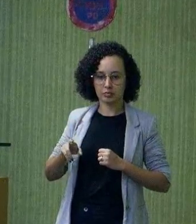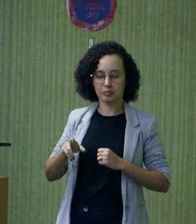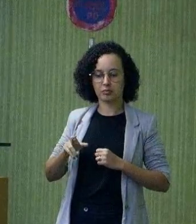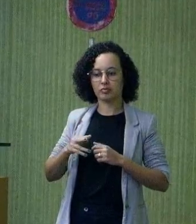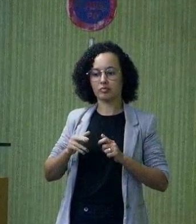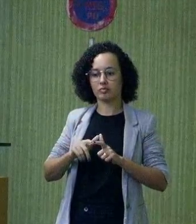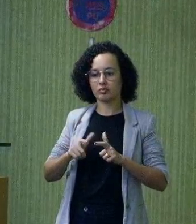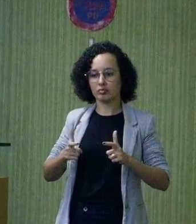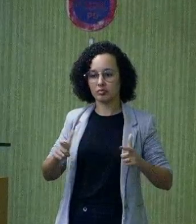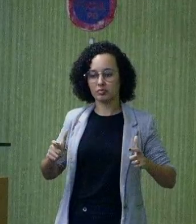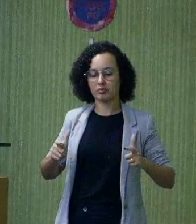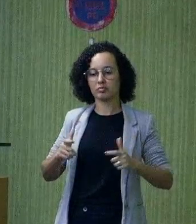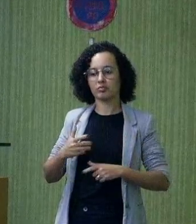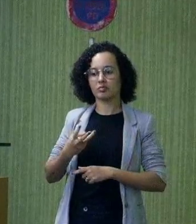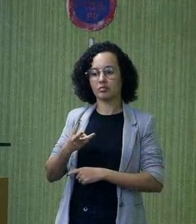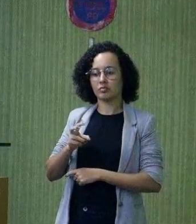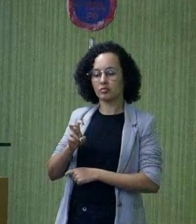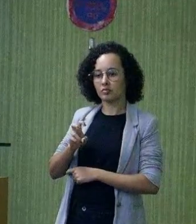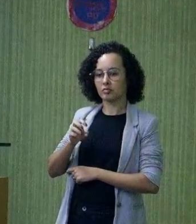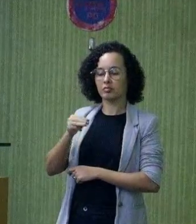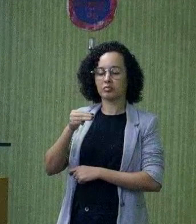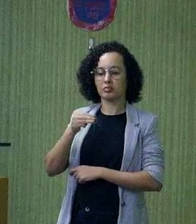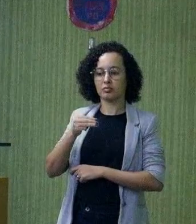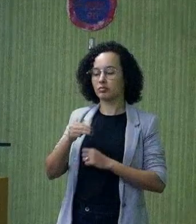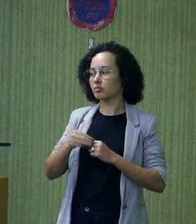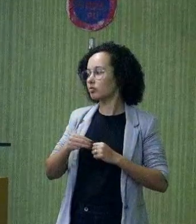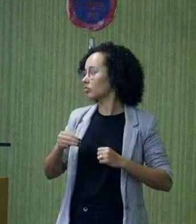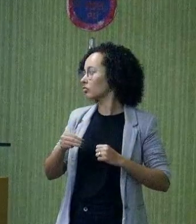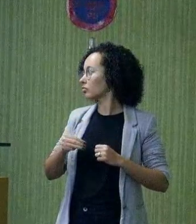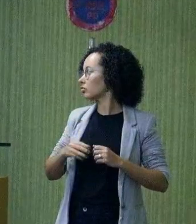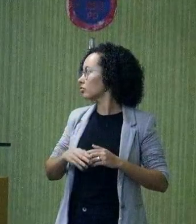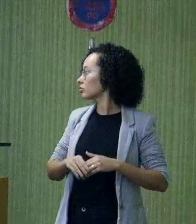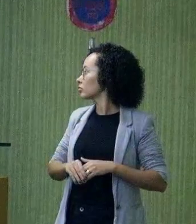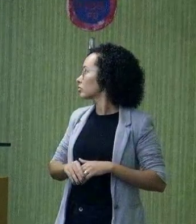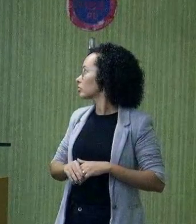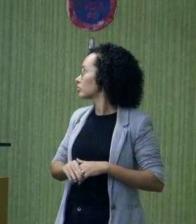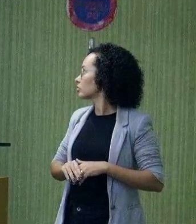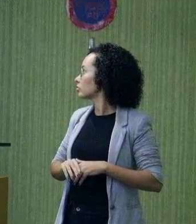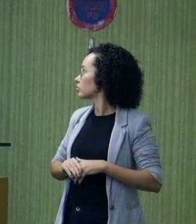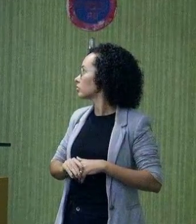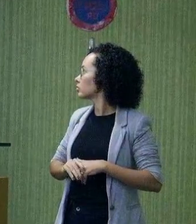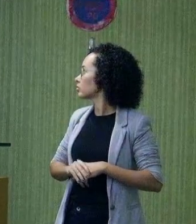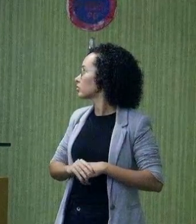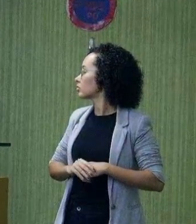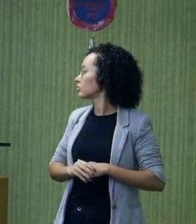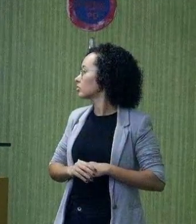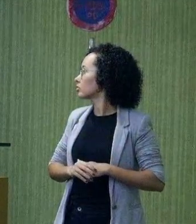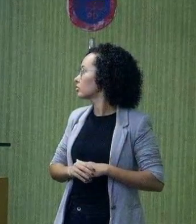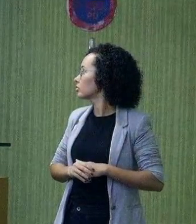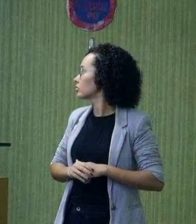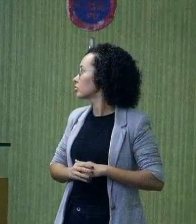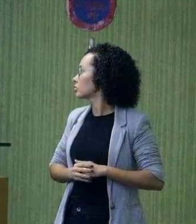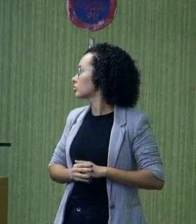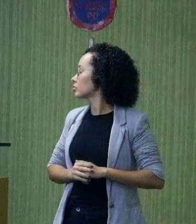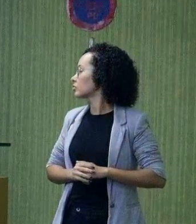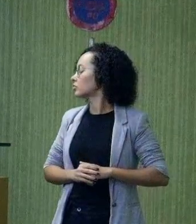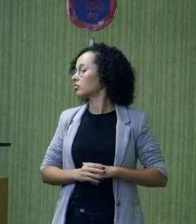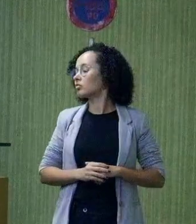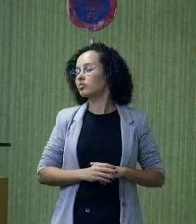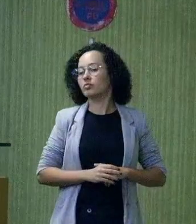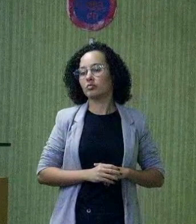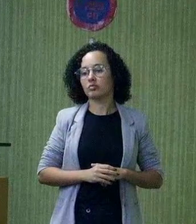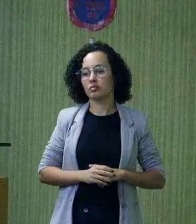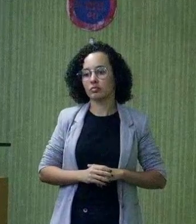35 Mestres e 25 eh 35 mestres de 20 doutores por 100.000 habitantes